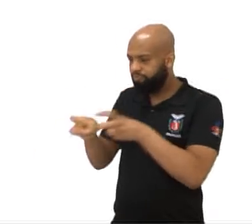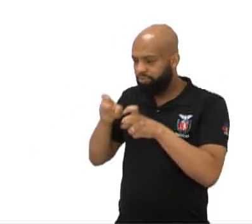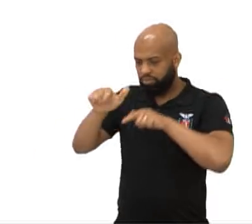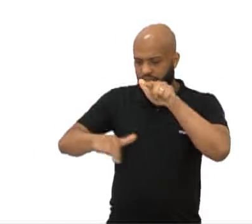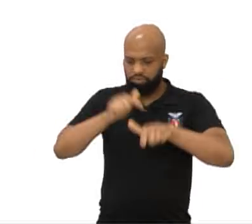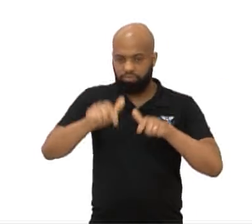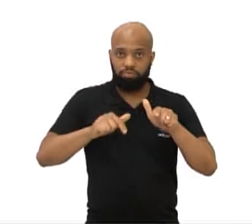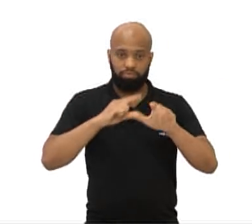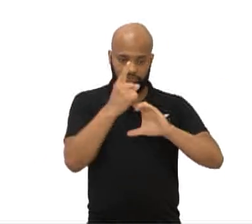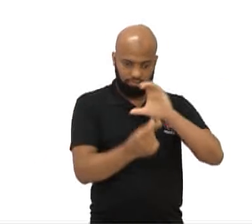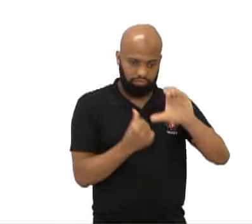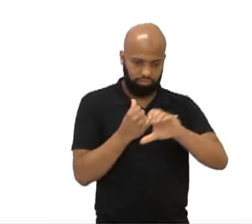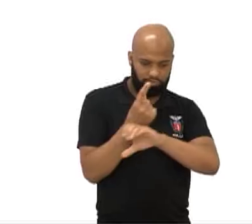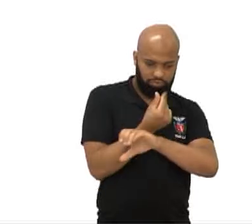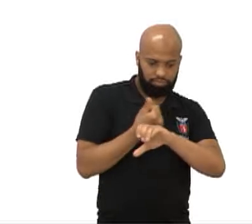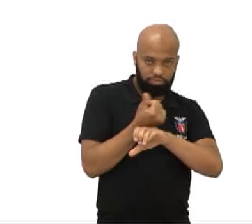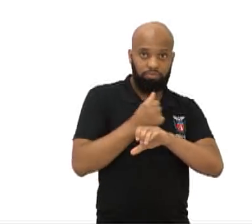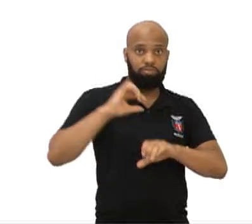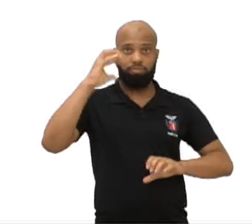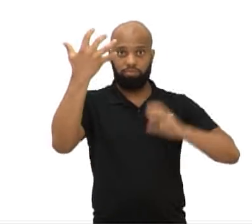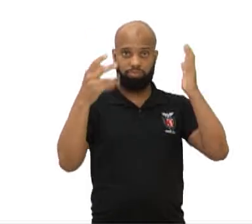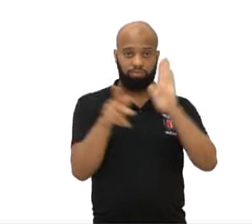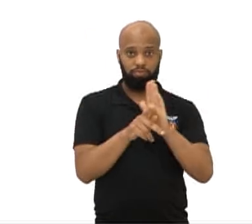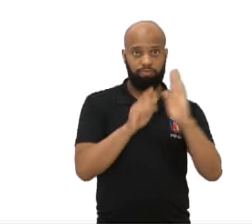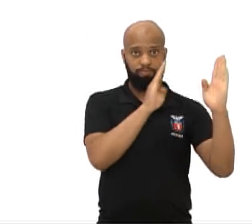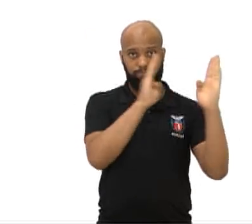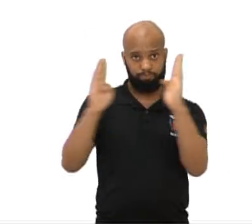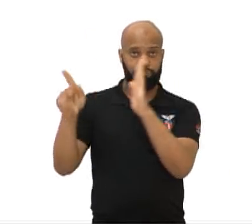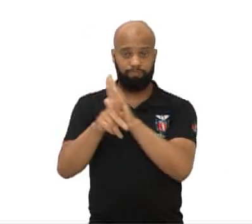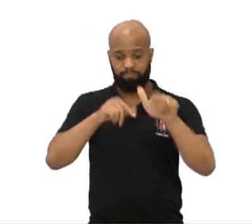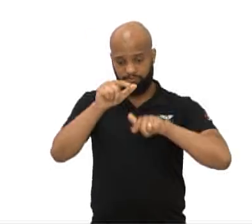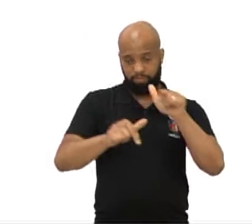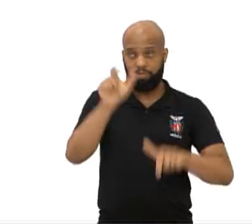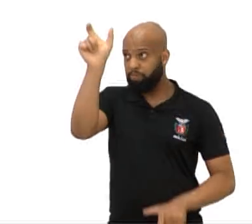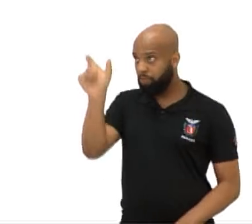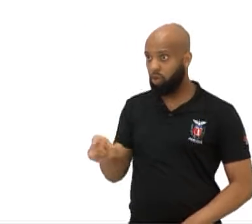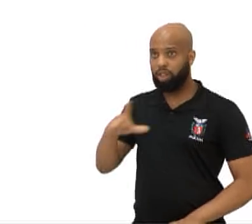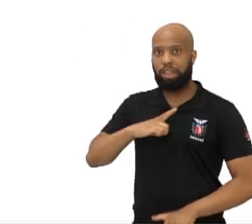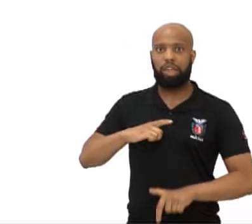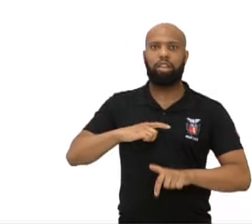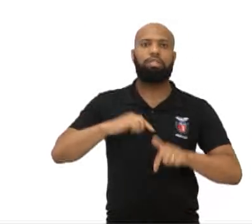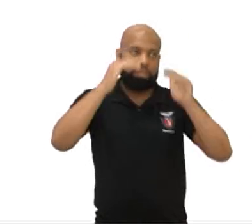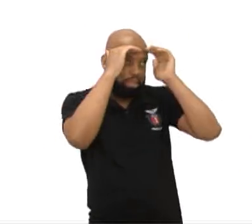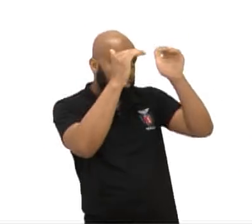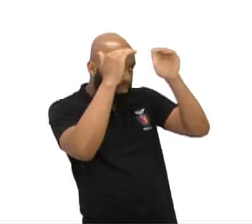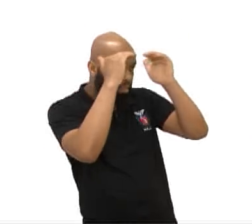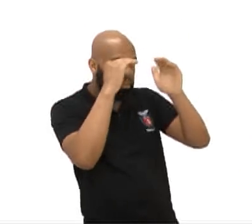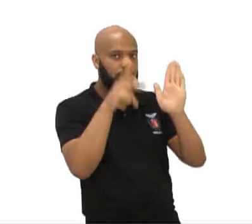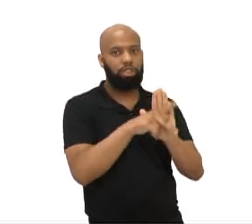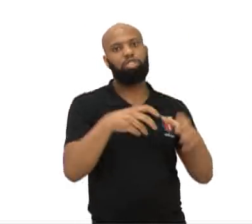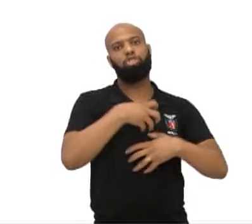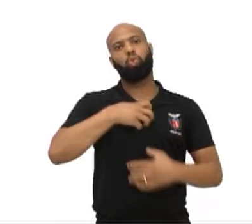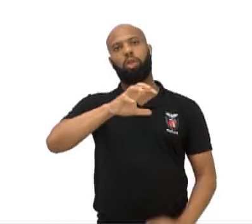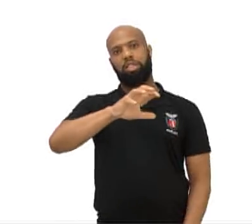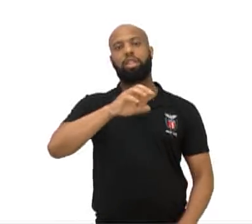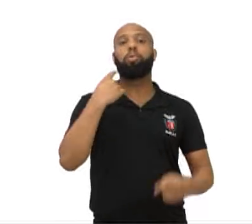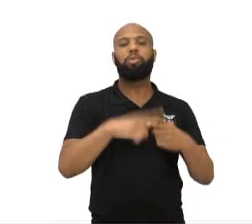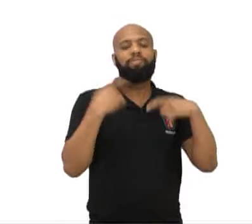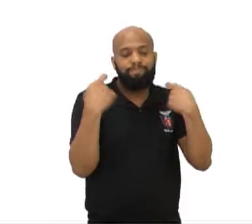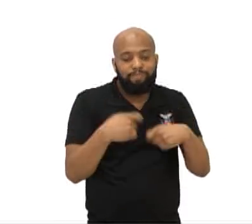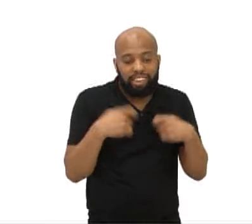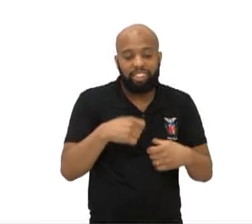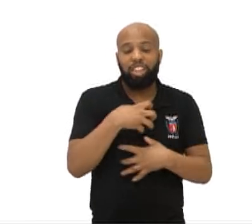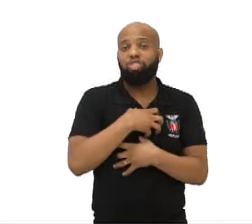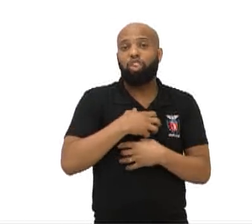no capitalismo ocorre durante a jornada de trabalho. O trabalhador se sujeita a tais condições devido às